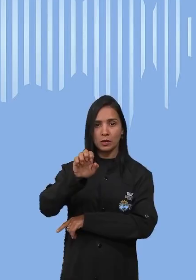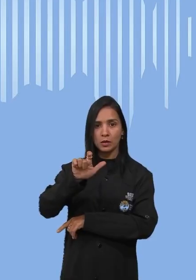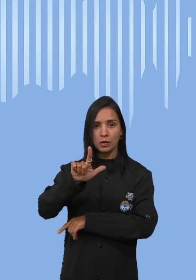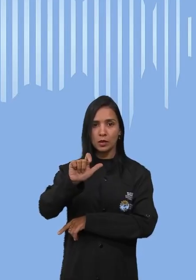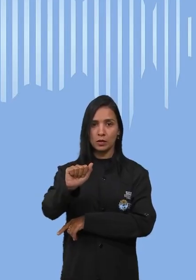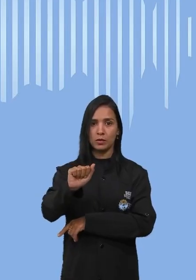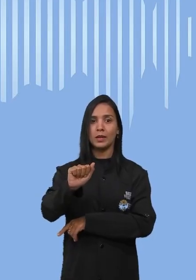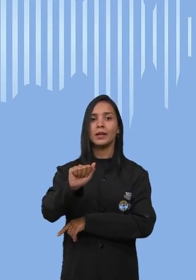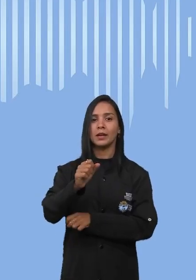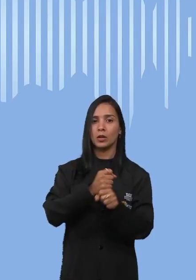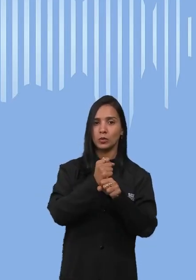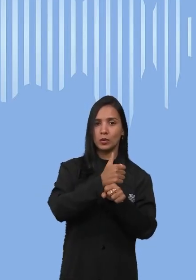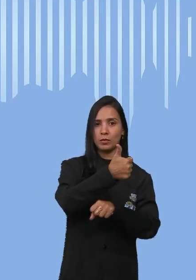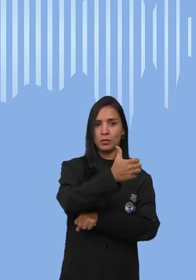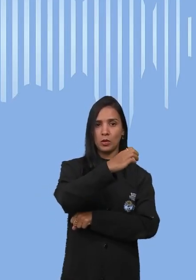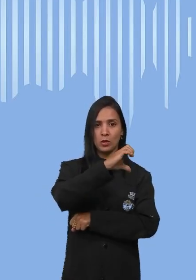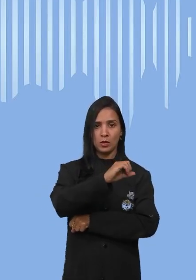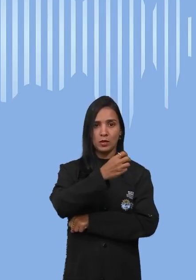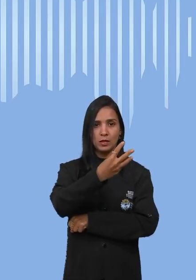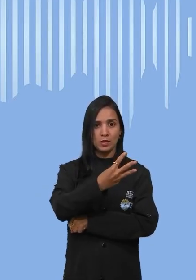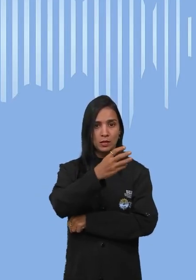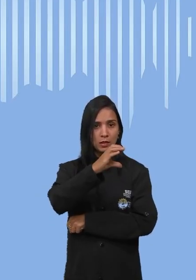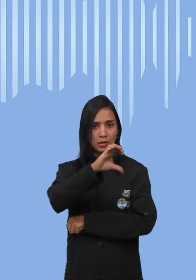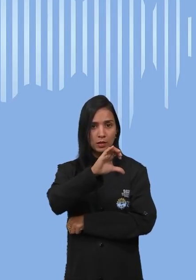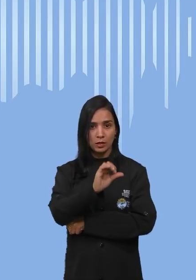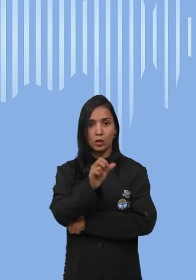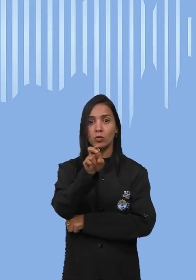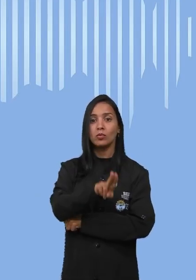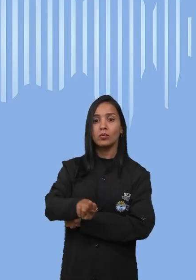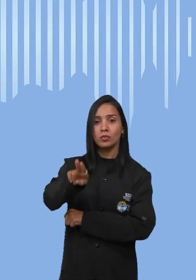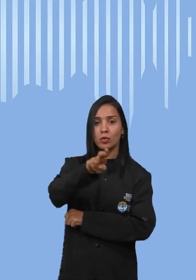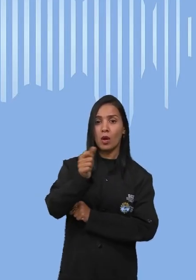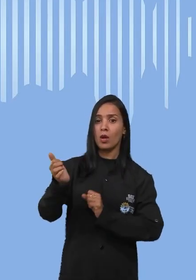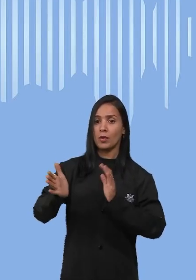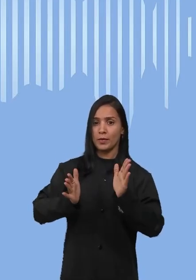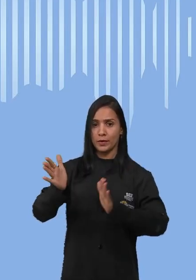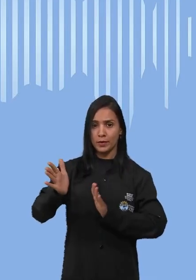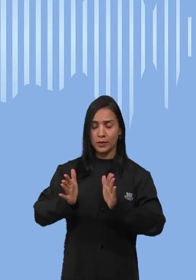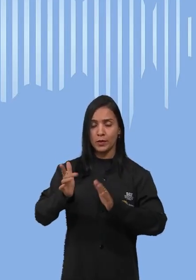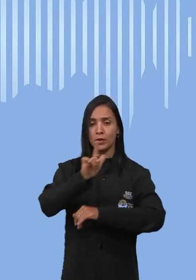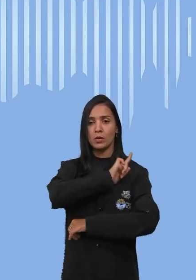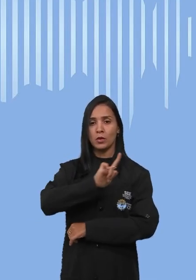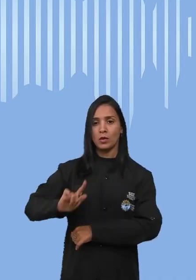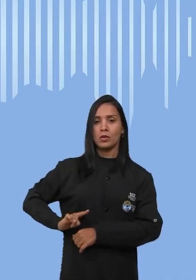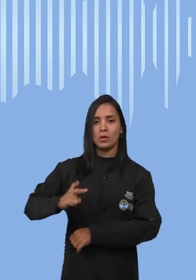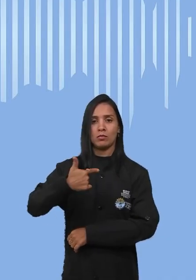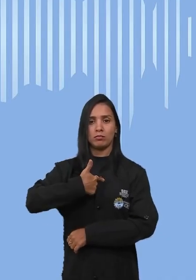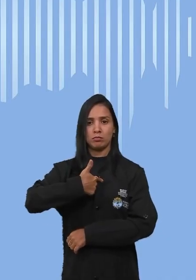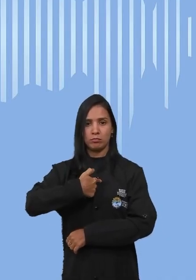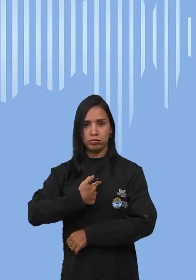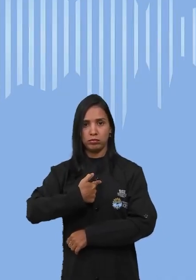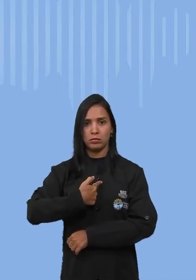1939, de Ari Barroso, foi muito utilizada no governo de Getúlio Vargas para...